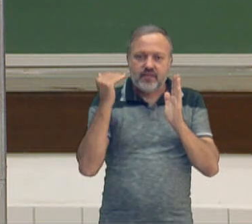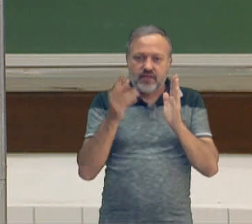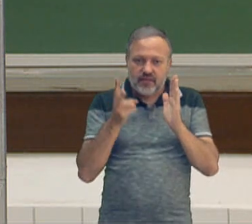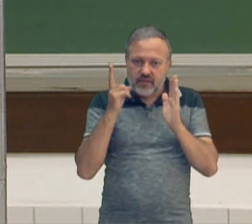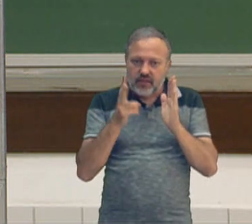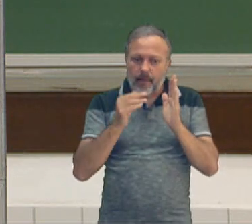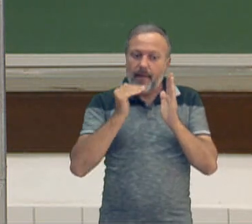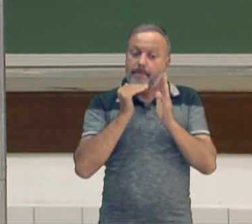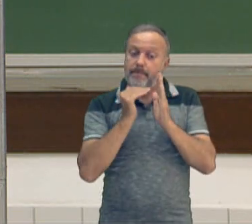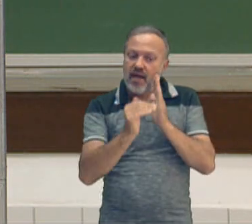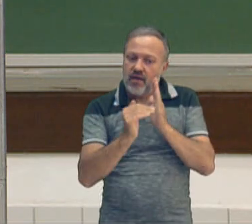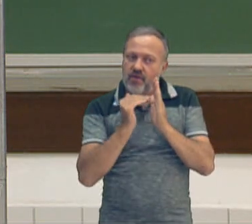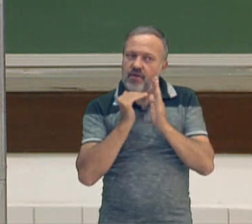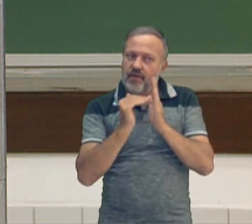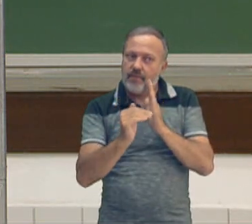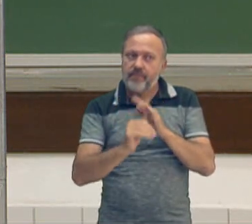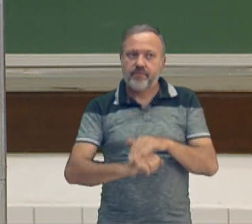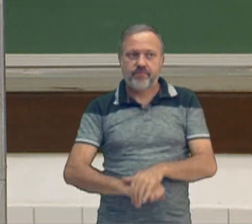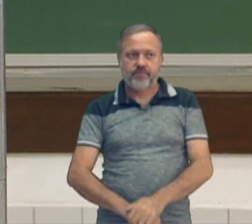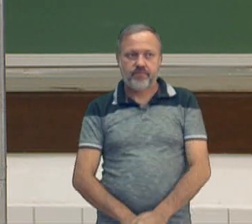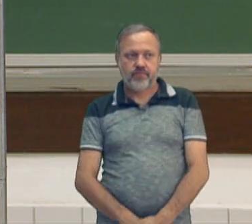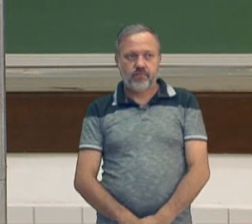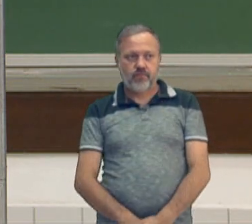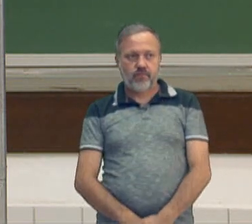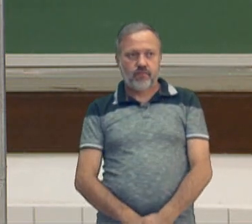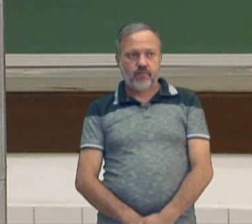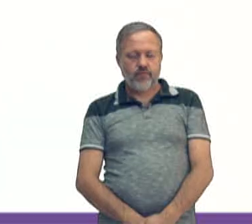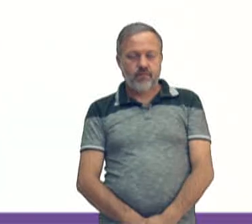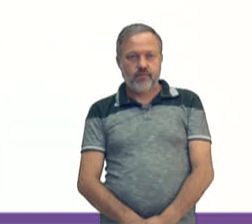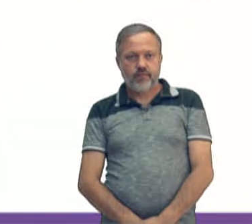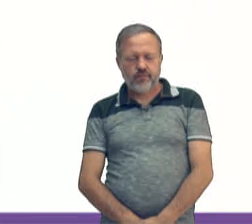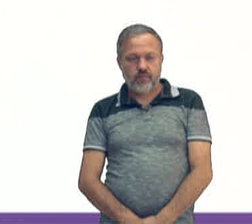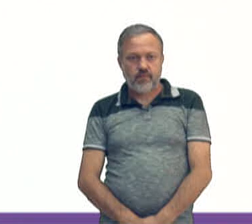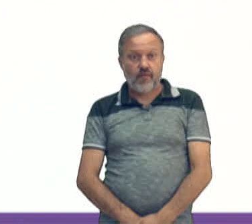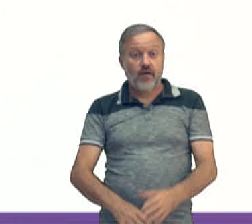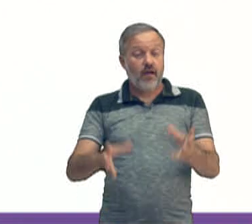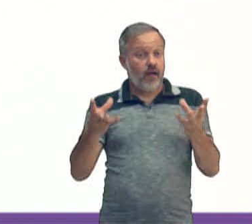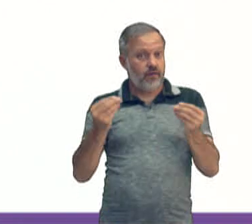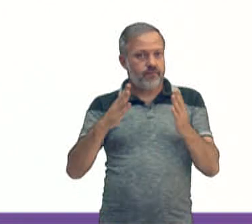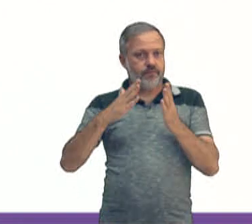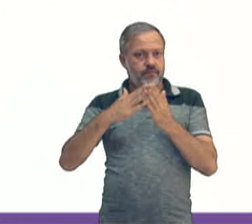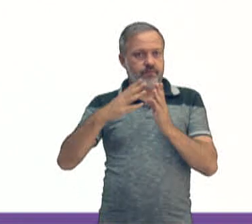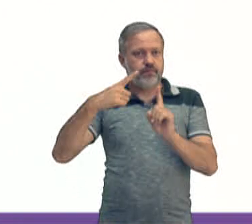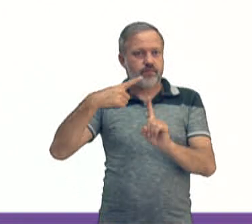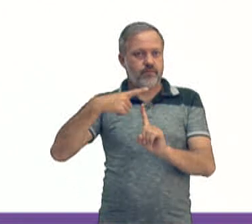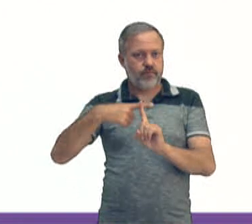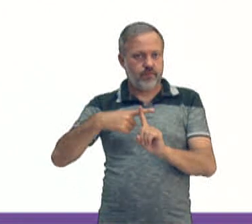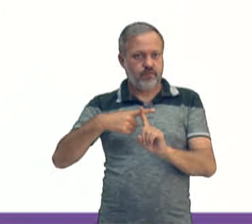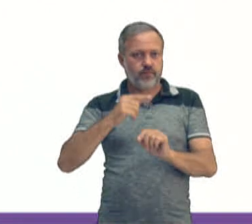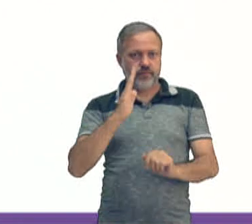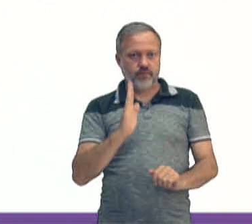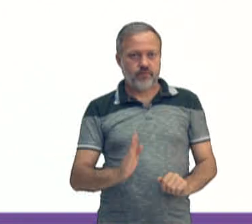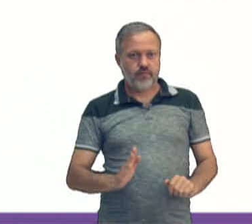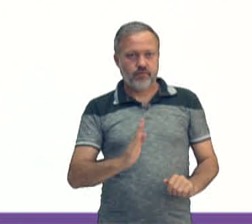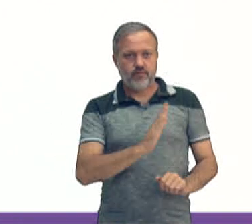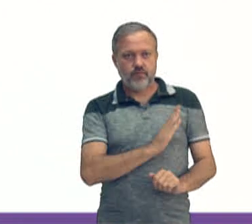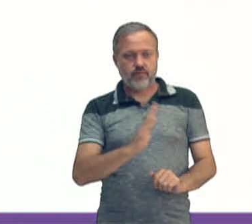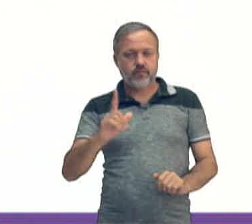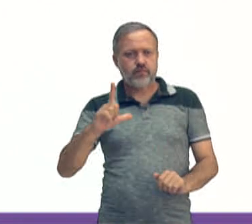tibetano. Bem, vamos para o cristianismo. Muitas igrejas católicas possuem belíssimos